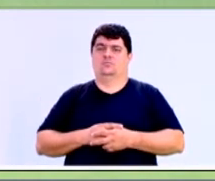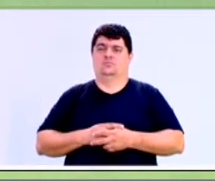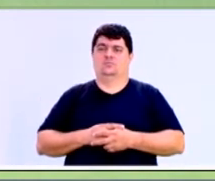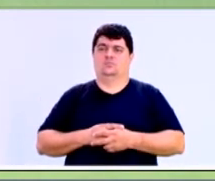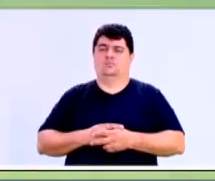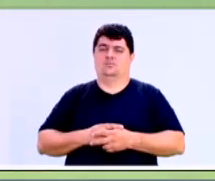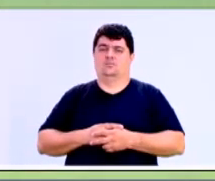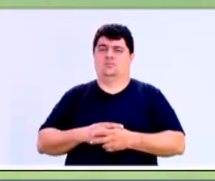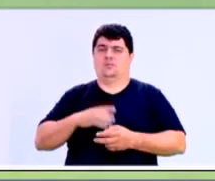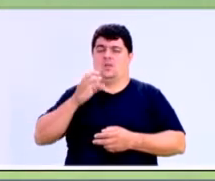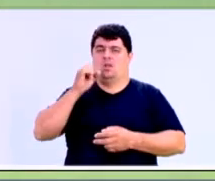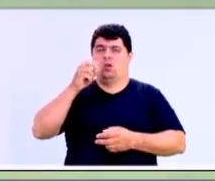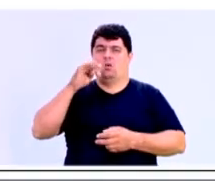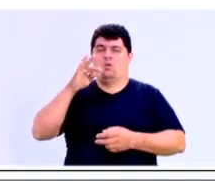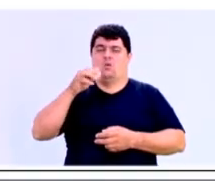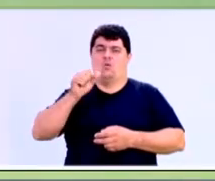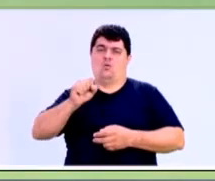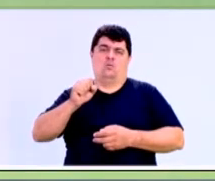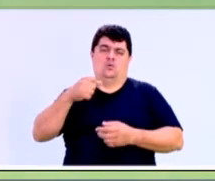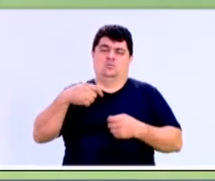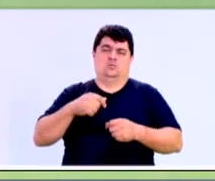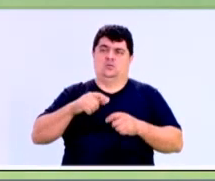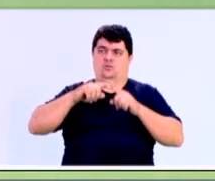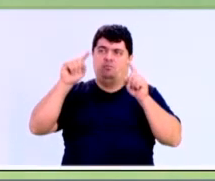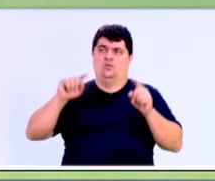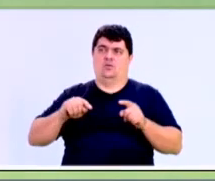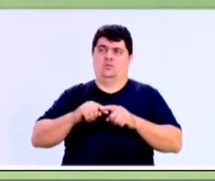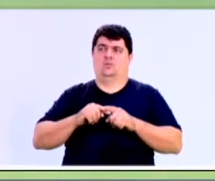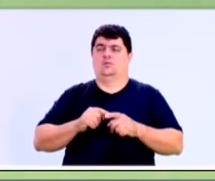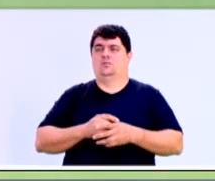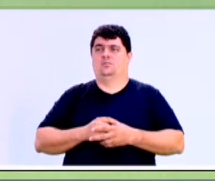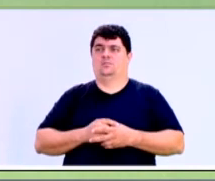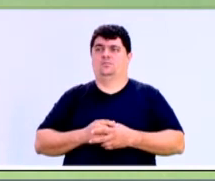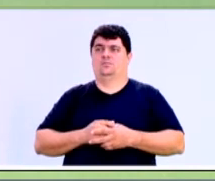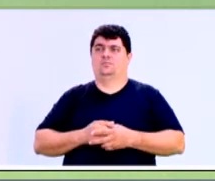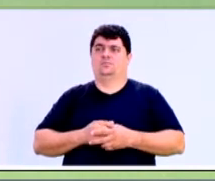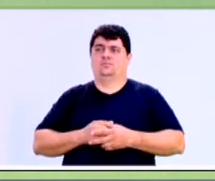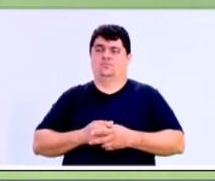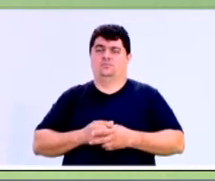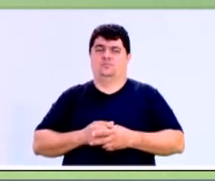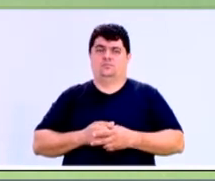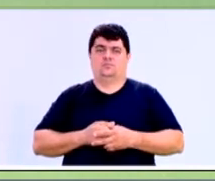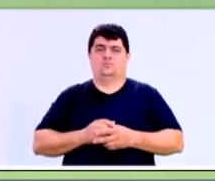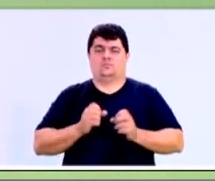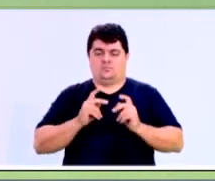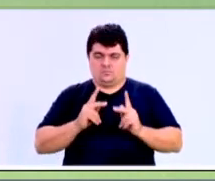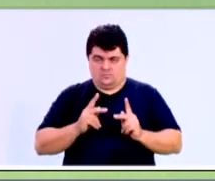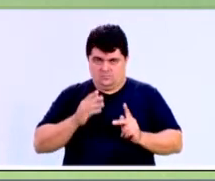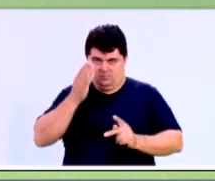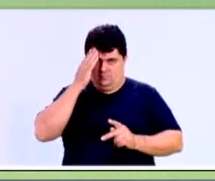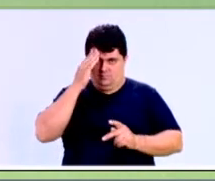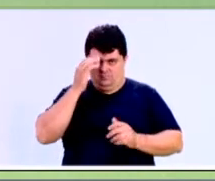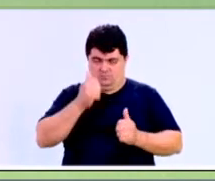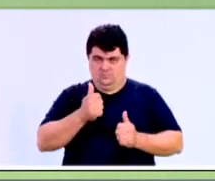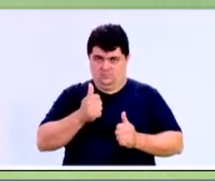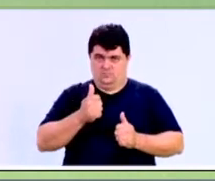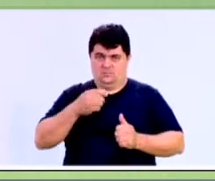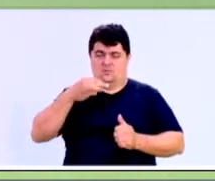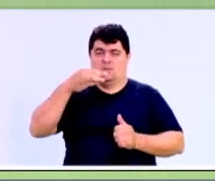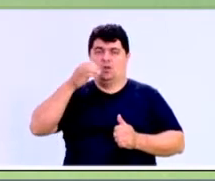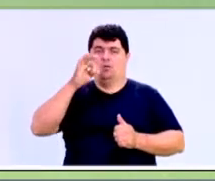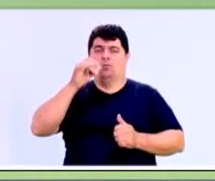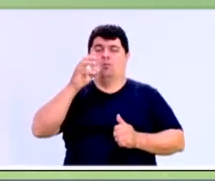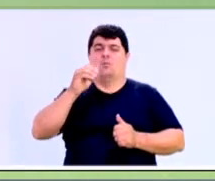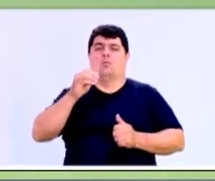não precisa analisar quanto menor, melhor. Não existe relação para isso. Correto? Gente, os métodos